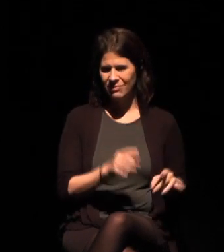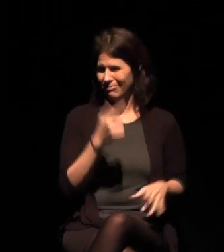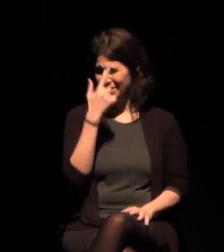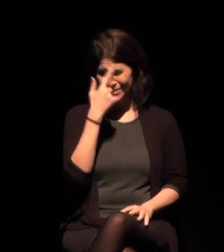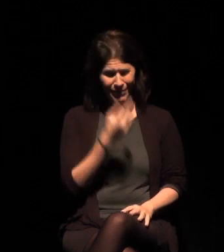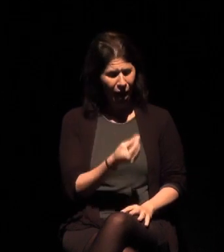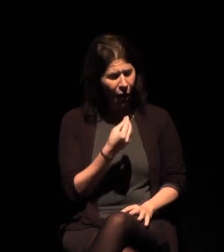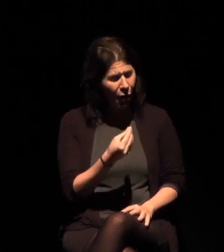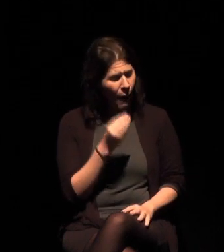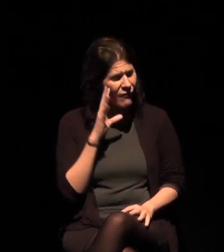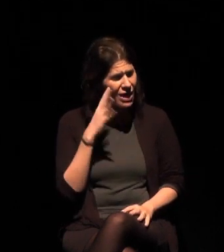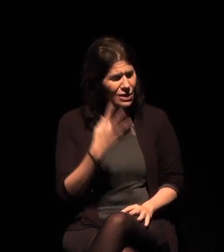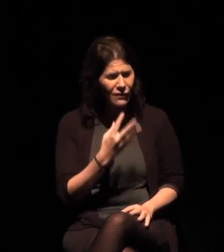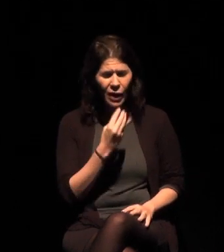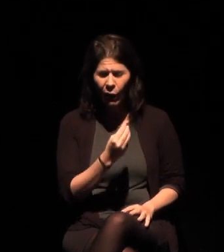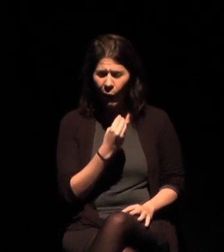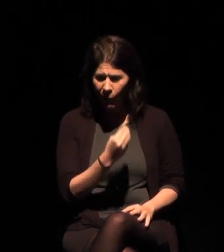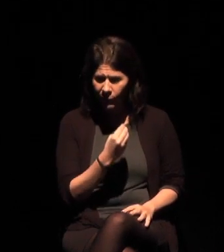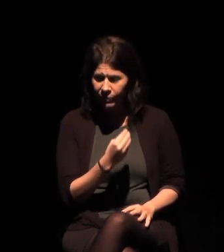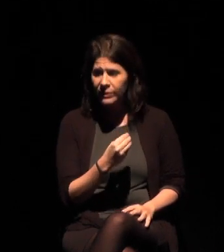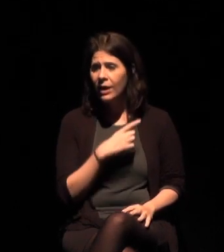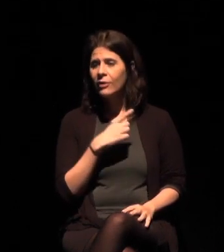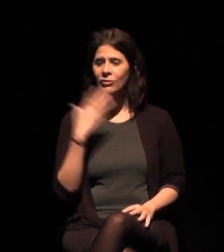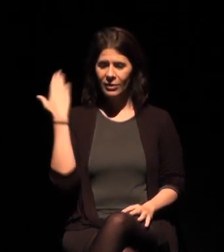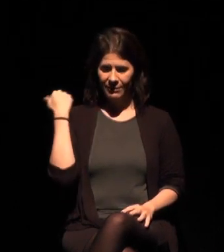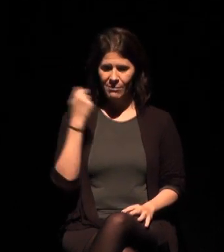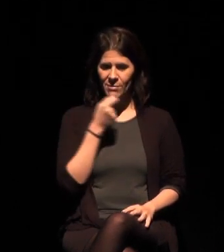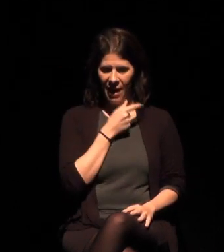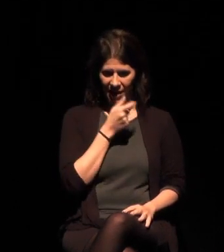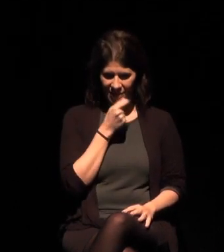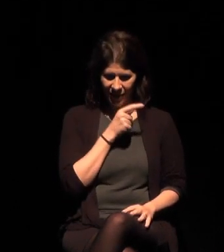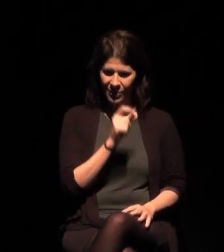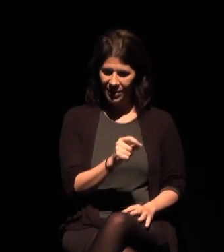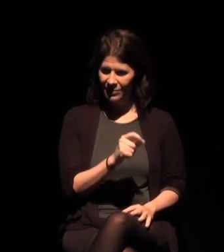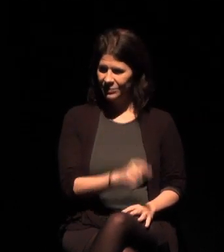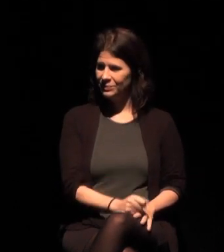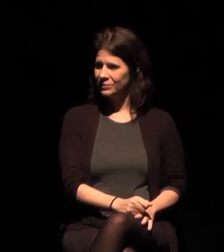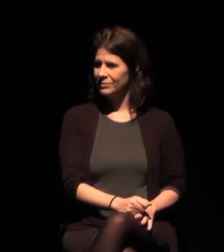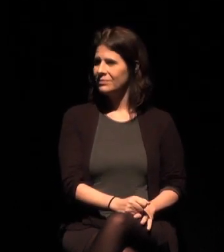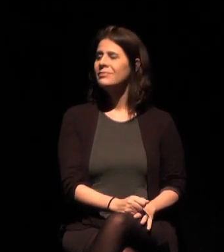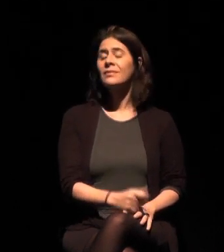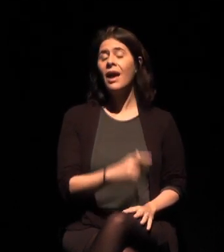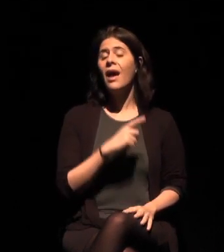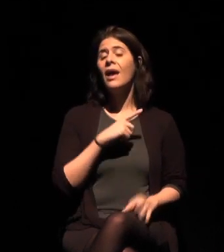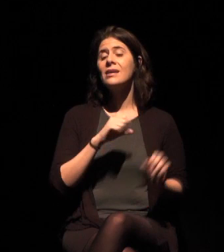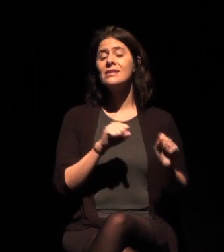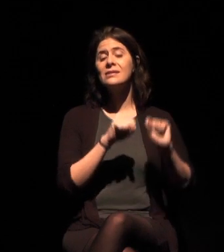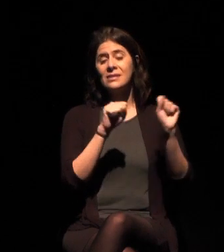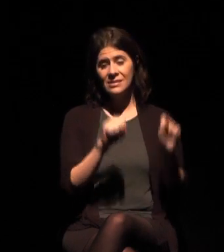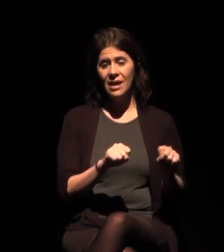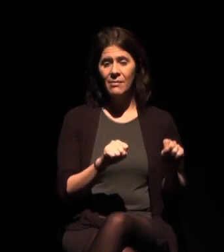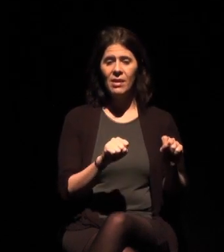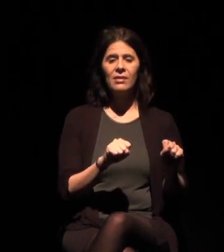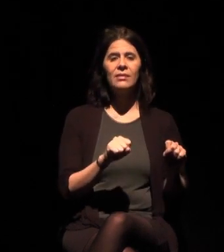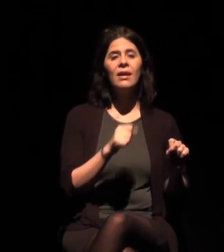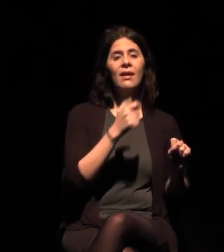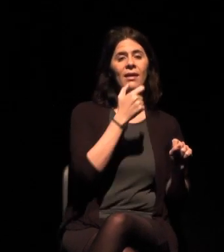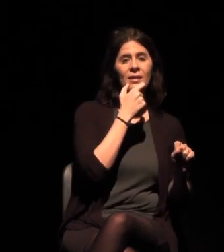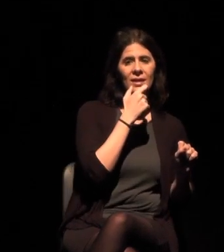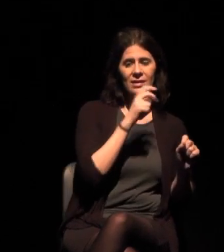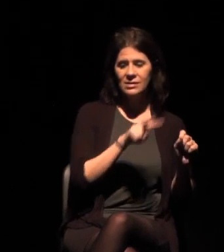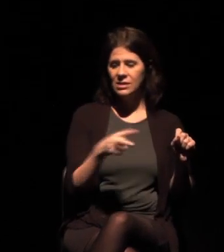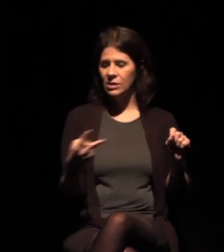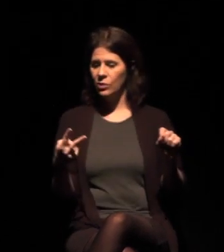resolver eu isso então tinha uma piada na época que era o seguinte que tinha um sistema que traduzido em inglês para russo